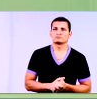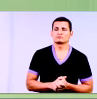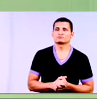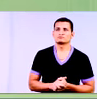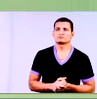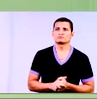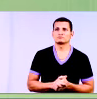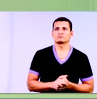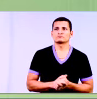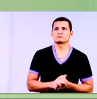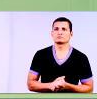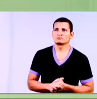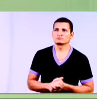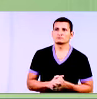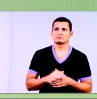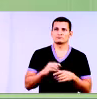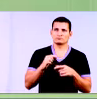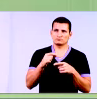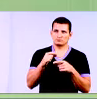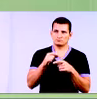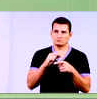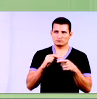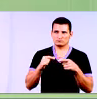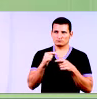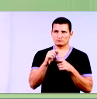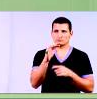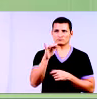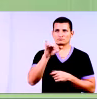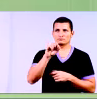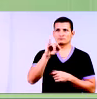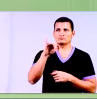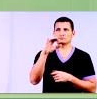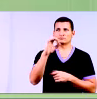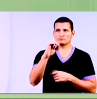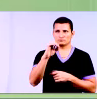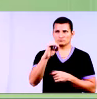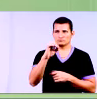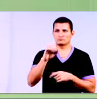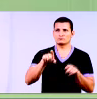dos núcleos físicos. A gente viu também que tem os núcleos o quê?